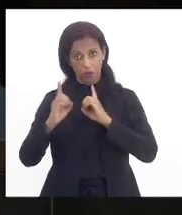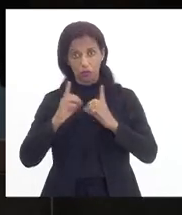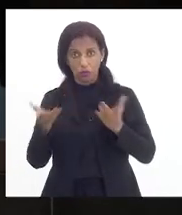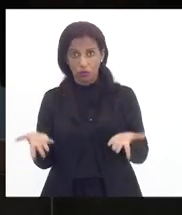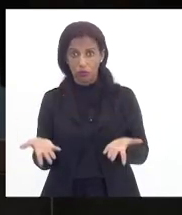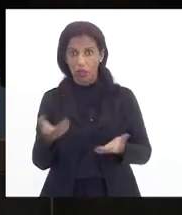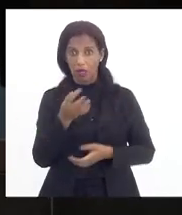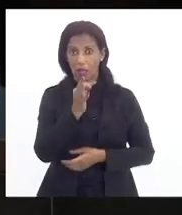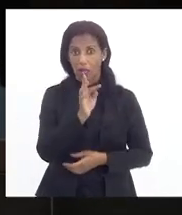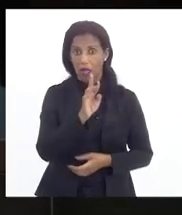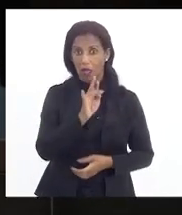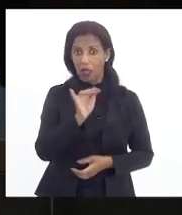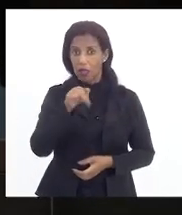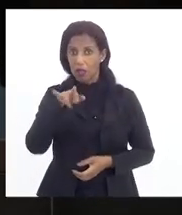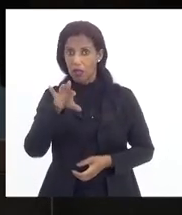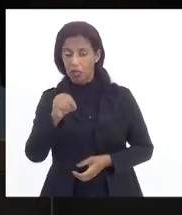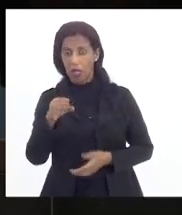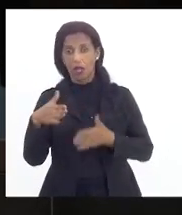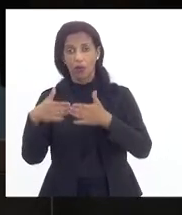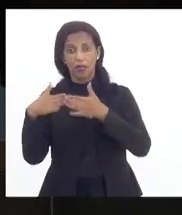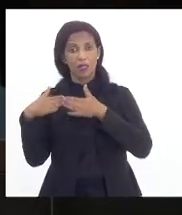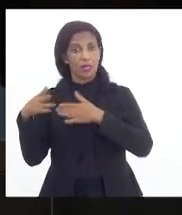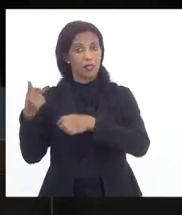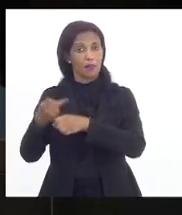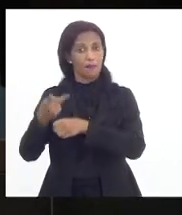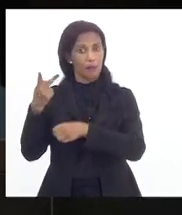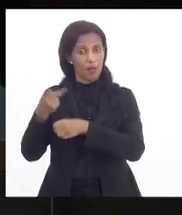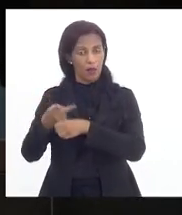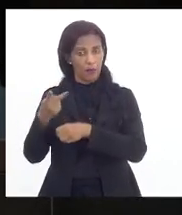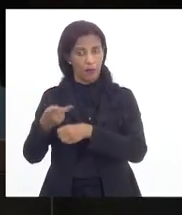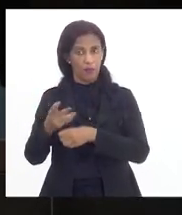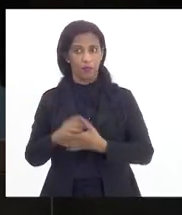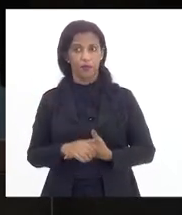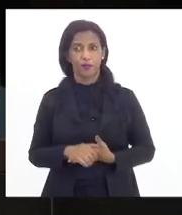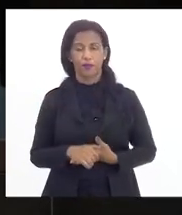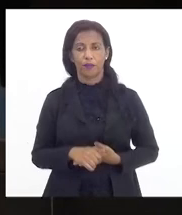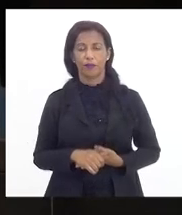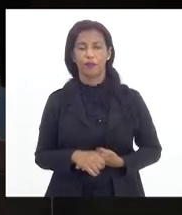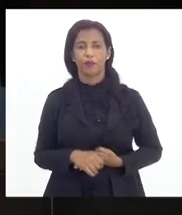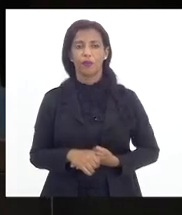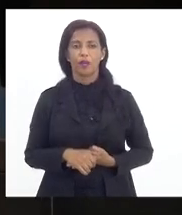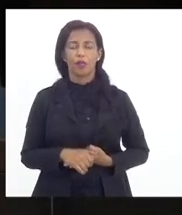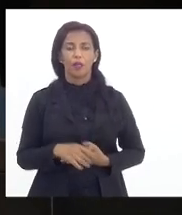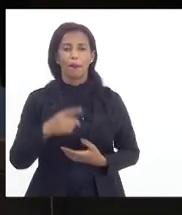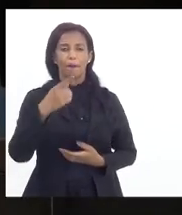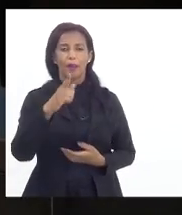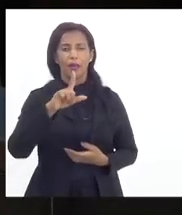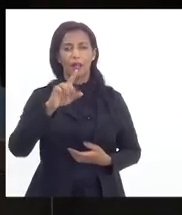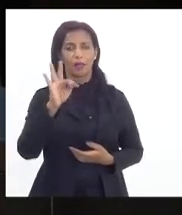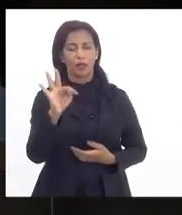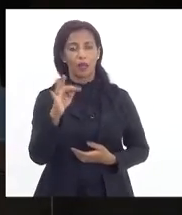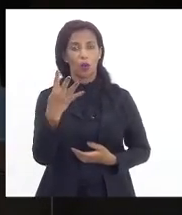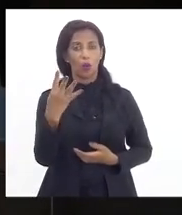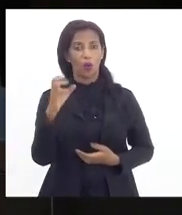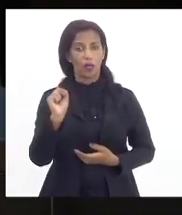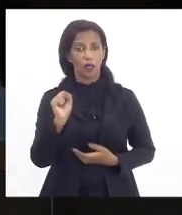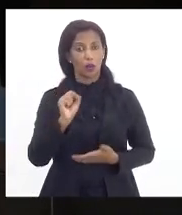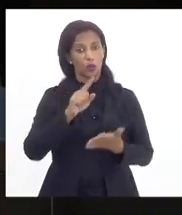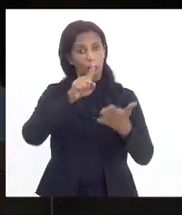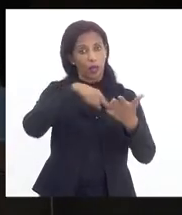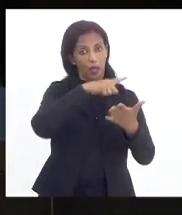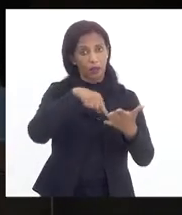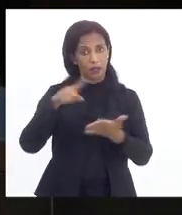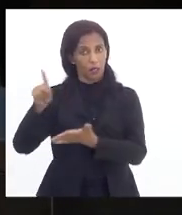discutir isso triênios e licença-prêmio que foi o pele 48 o Perry foi 48 que extinguem esses